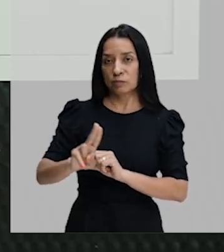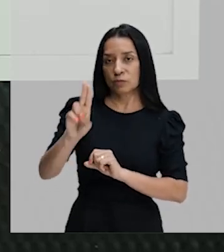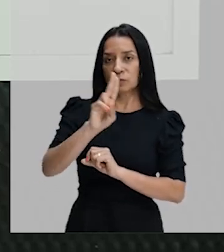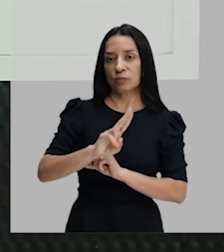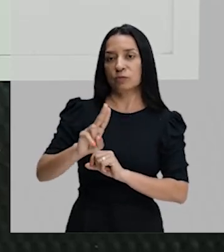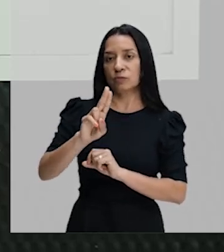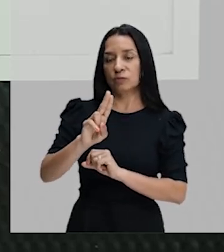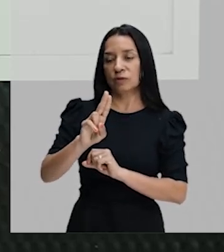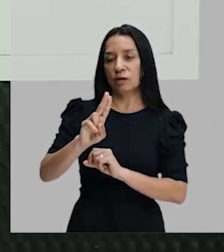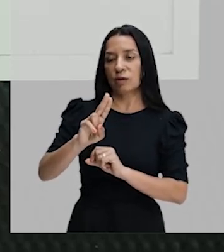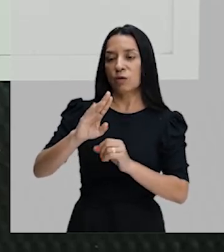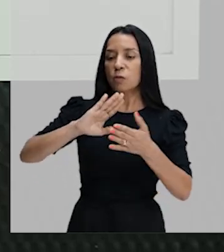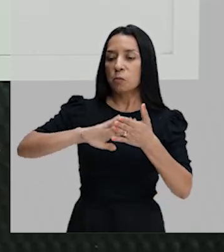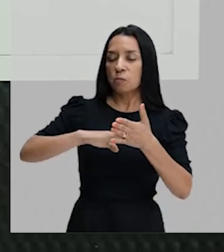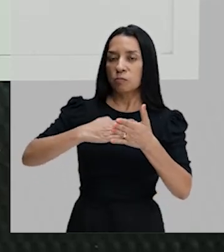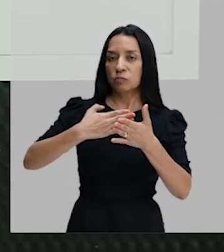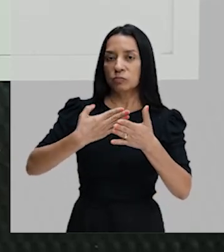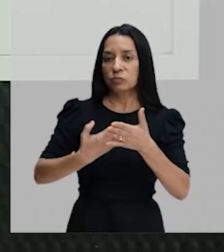uma interpretação